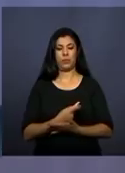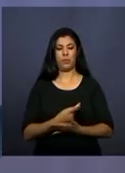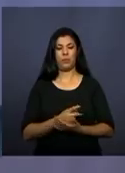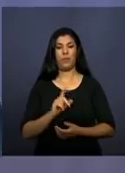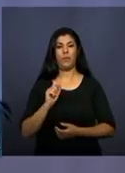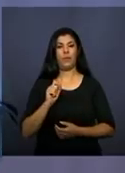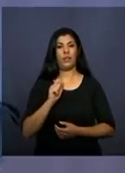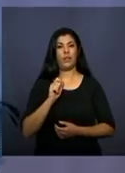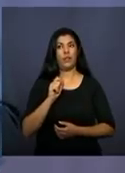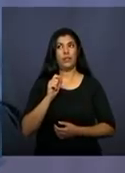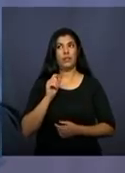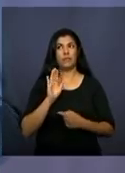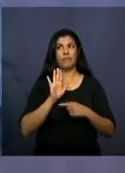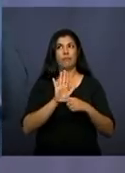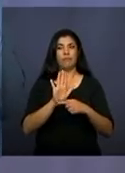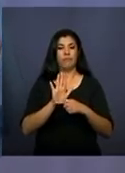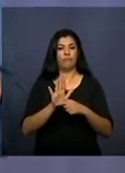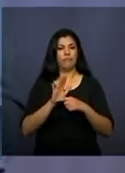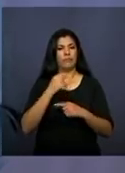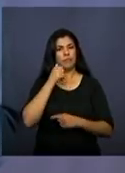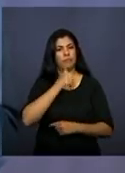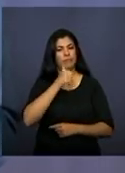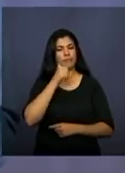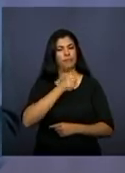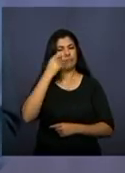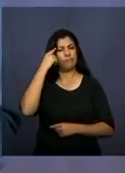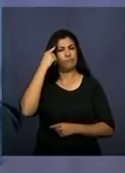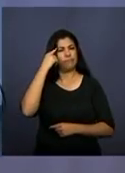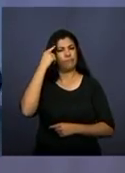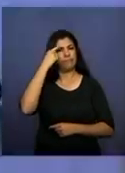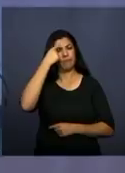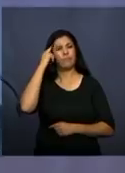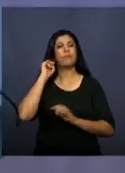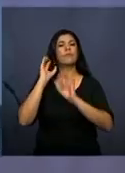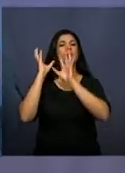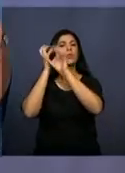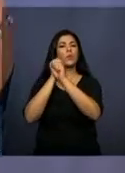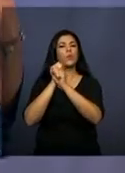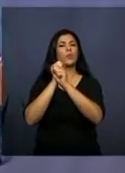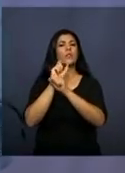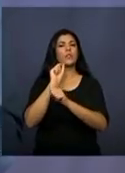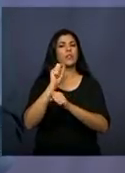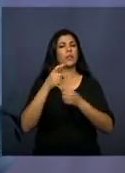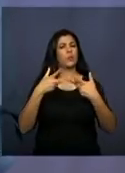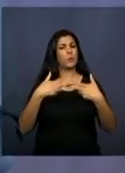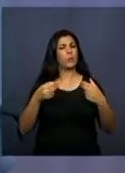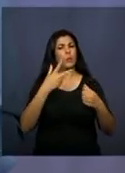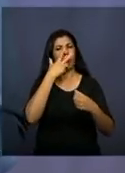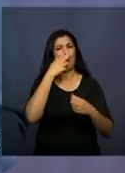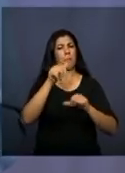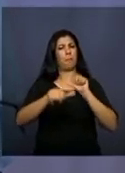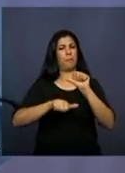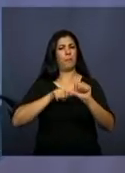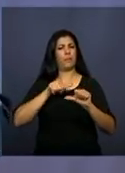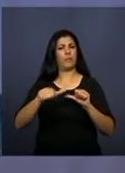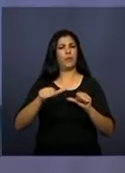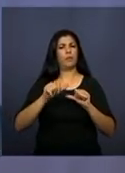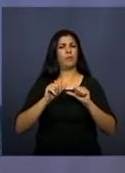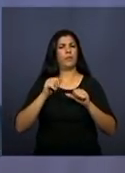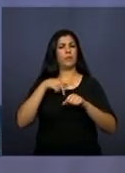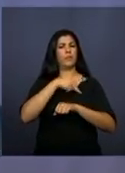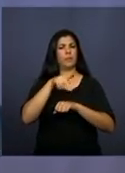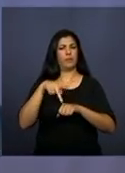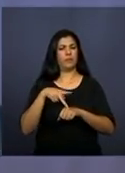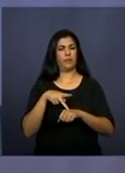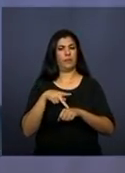isso levou a Matilde a chegar à conclusão que as coisas deviam estar mudando nesse país.